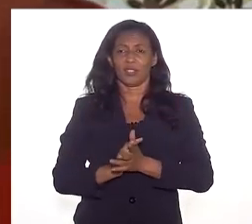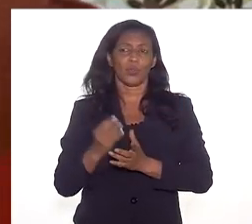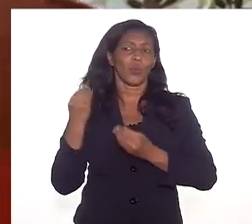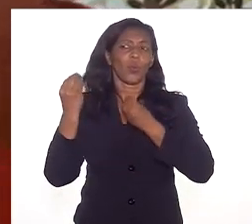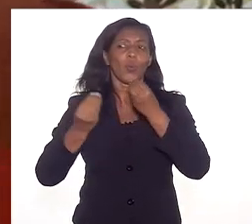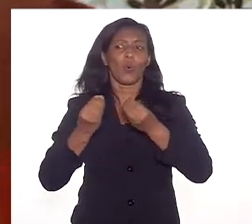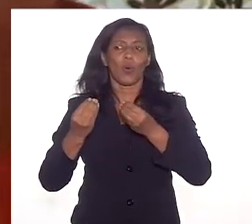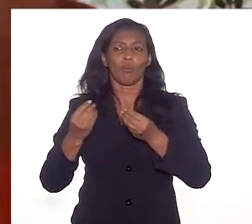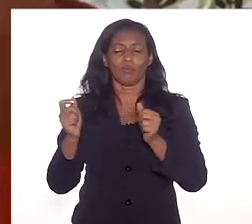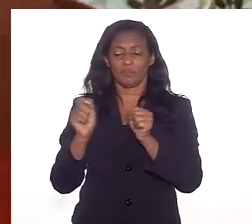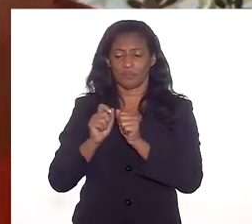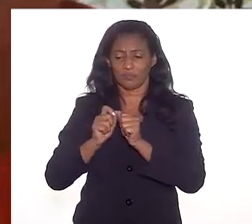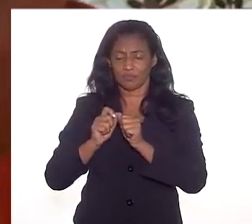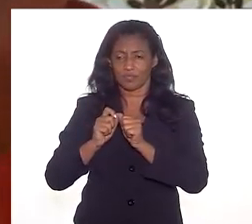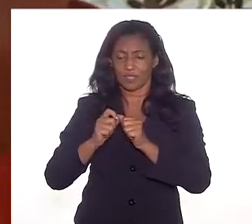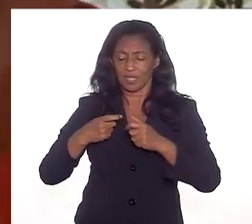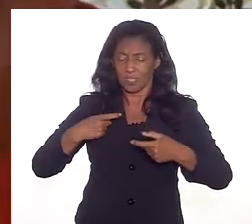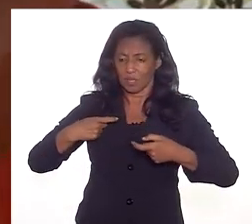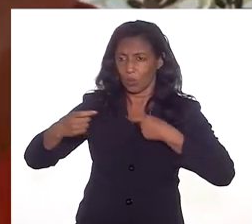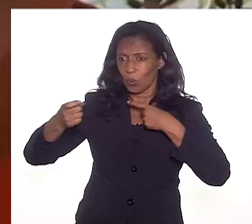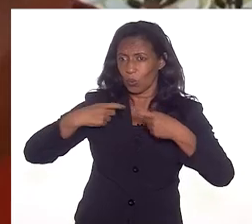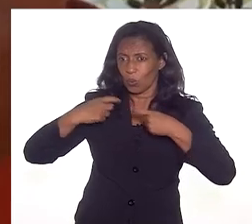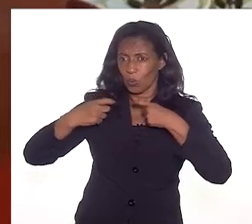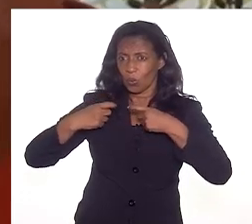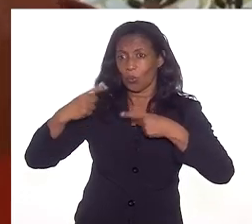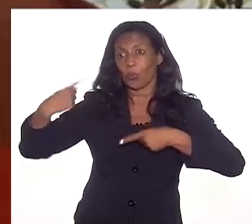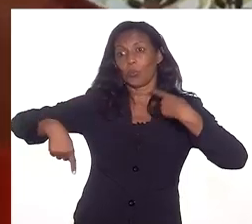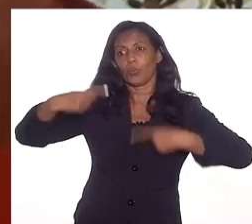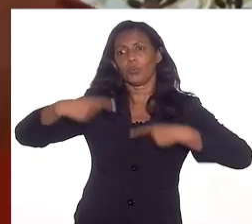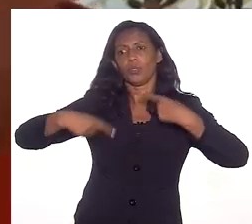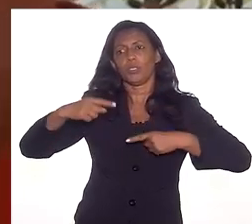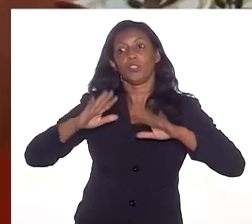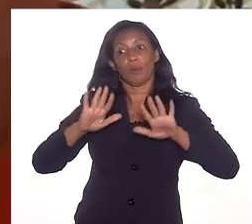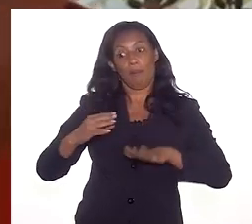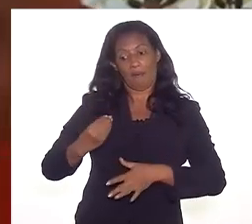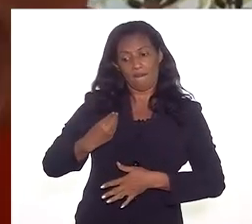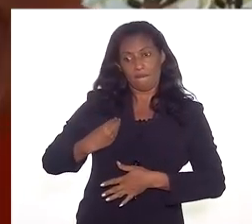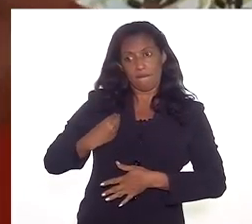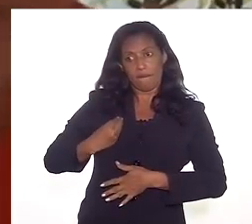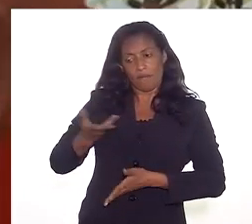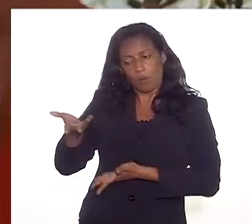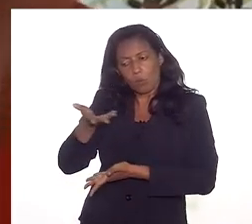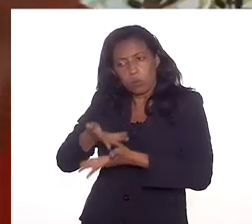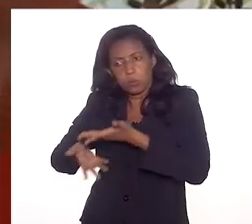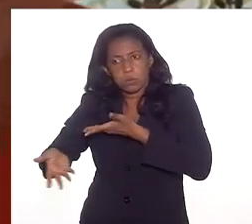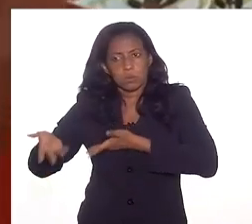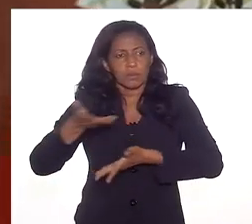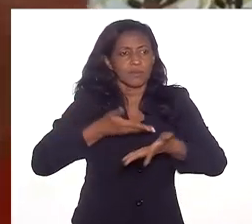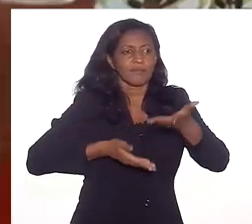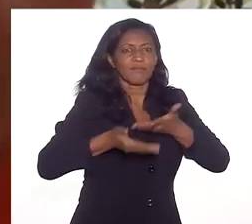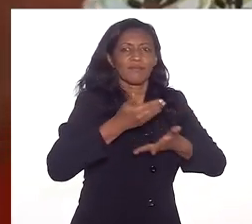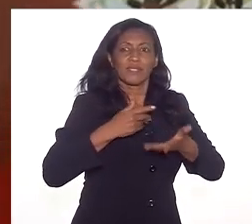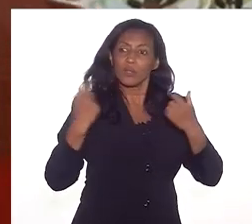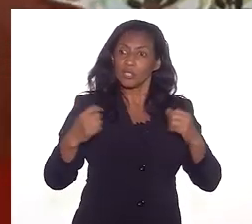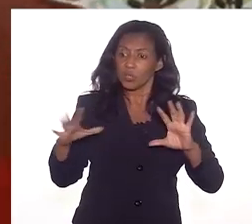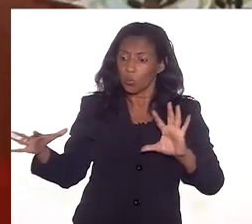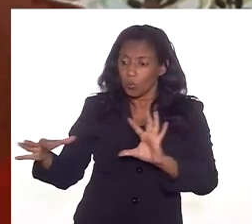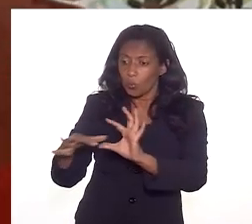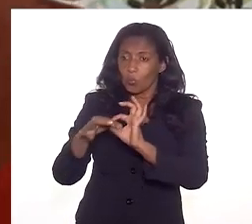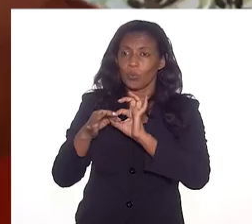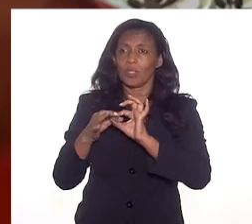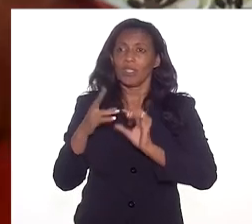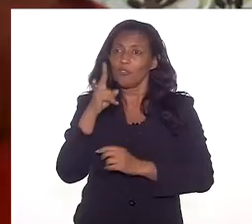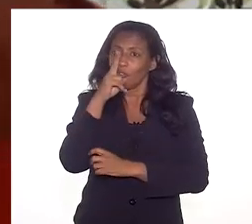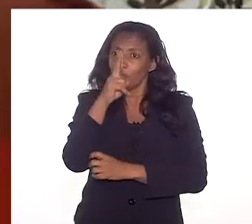como fazer a luta política. Mas a convivência e os momentos em que teve que se